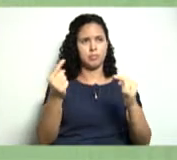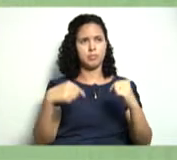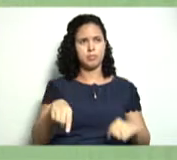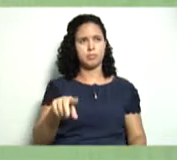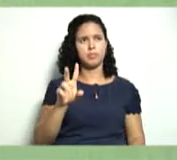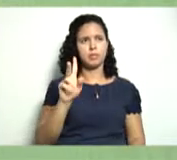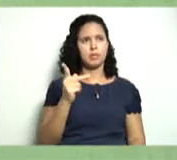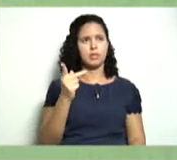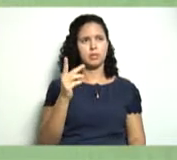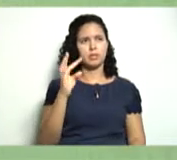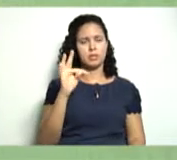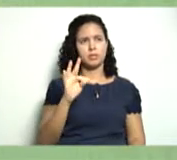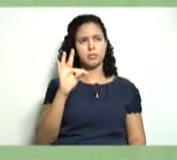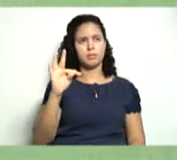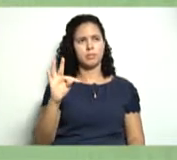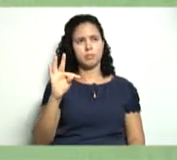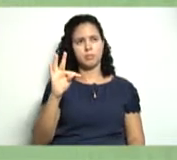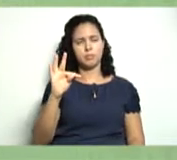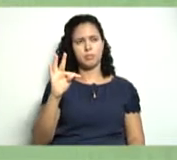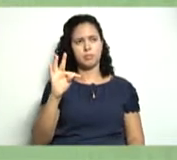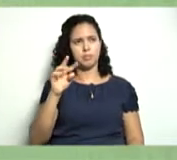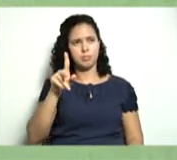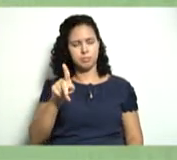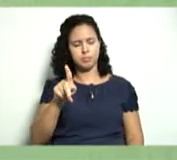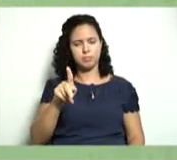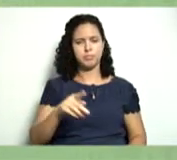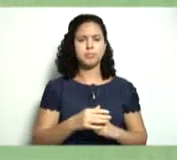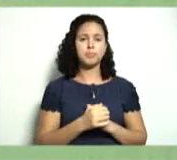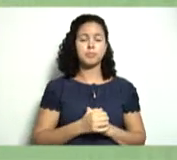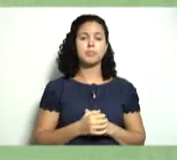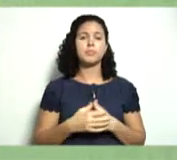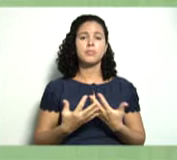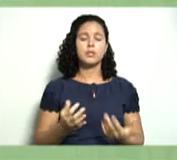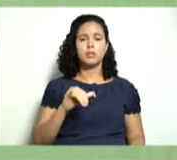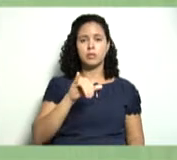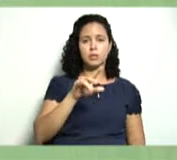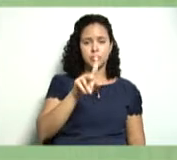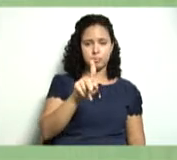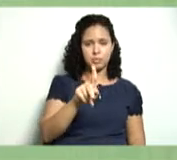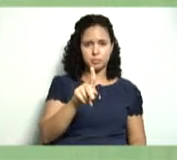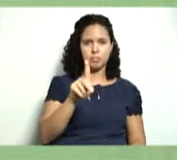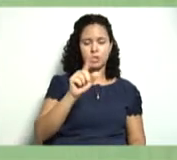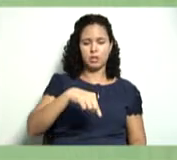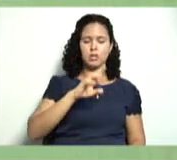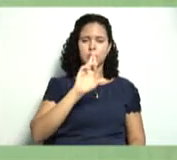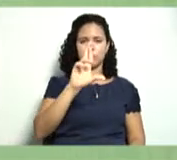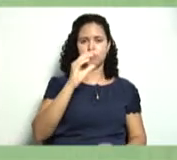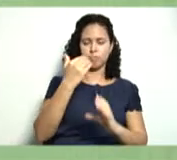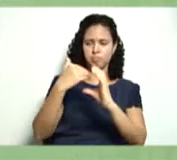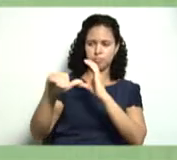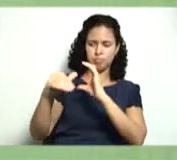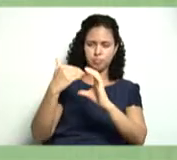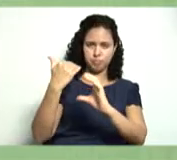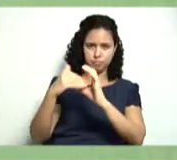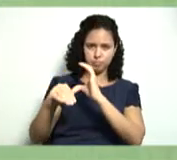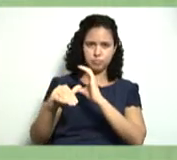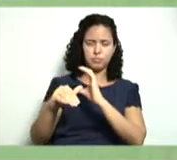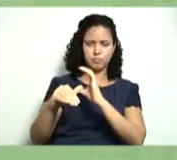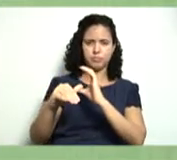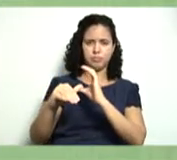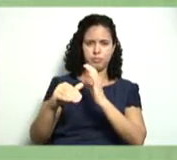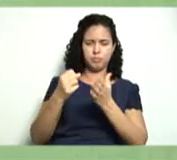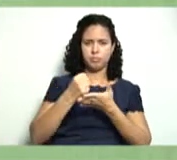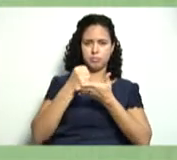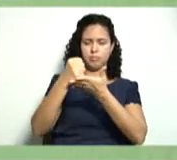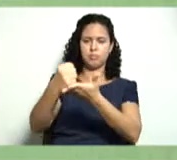primeiro vamos lá a função do ip ele é responsável pelo envio endereçamento dos pacotes